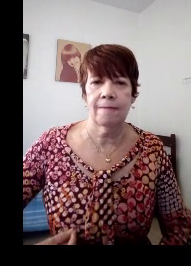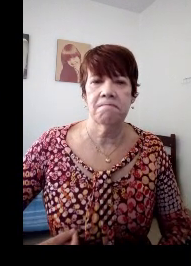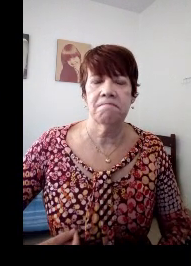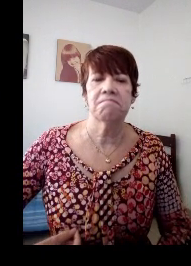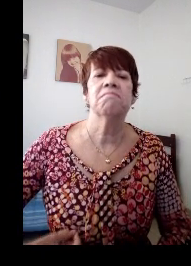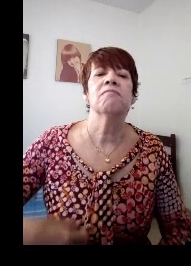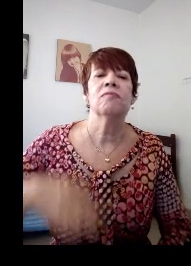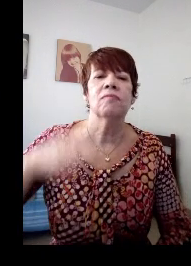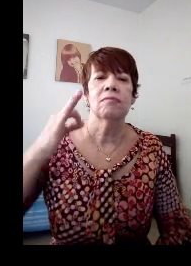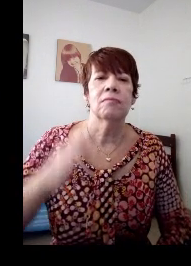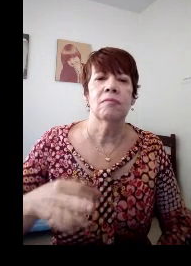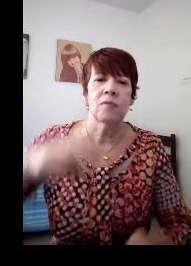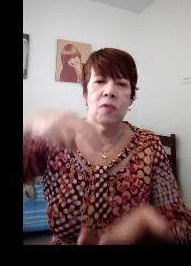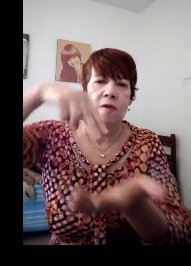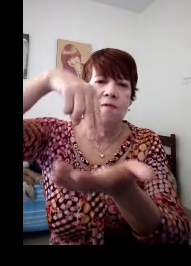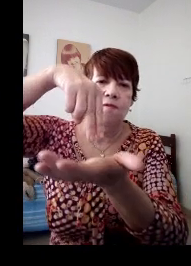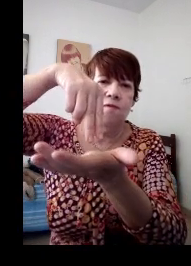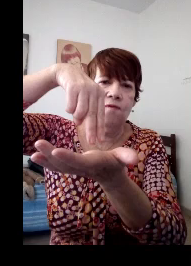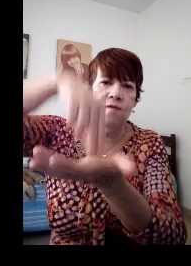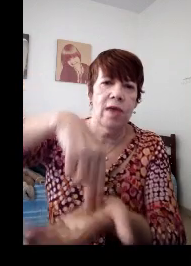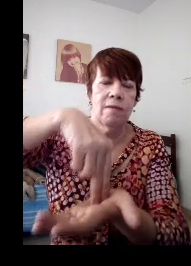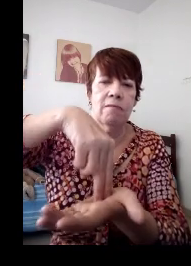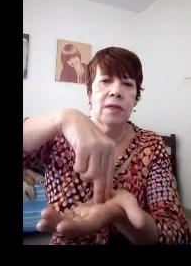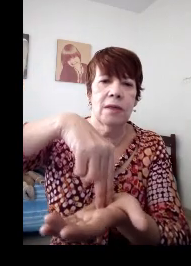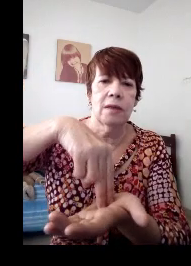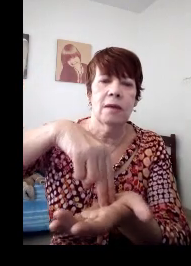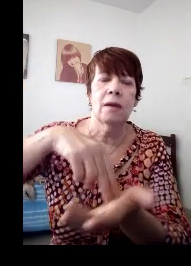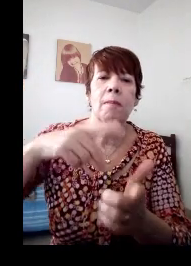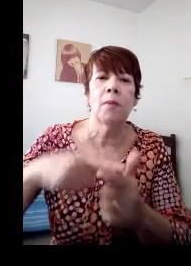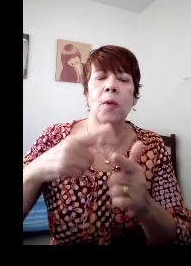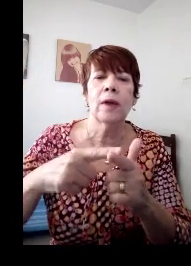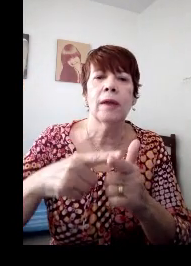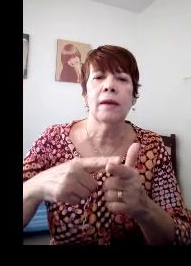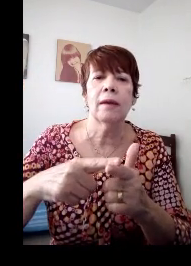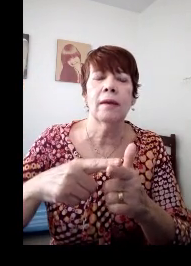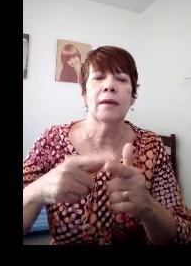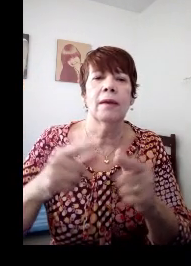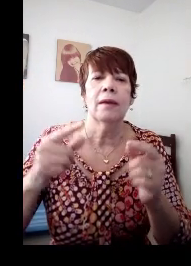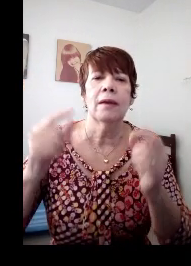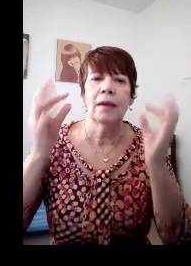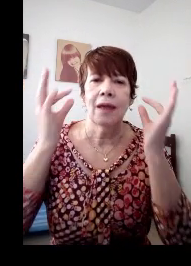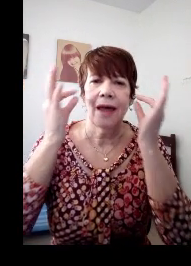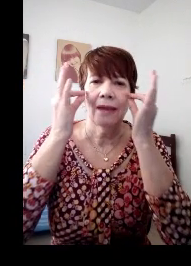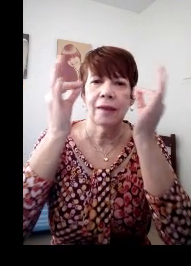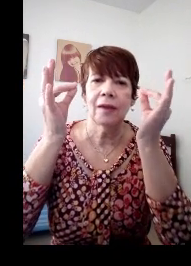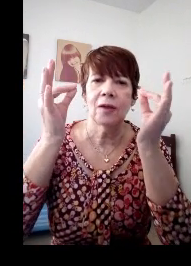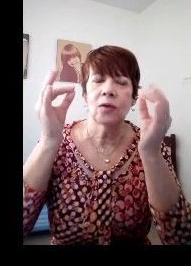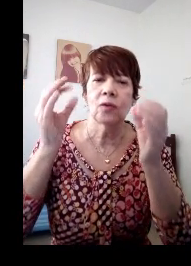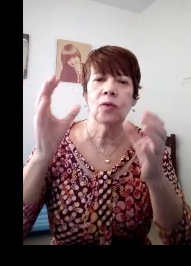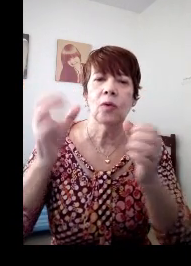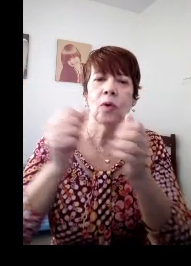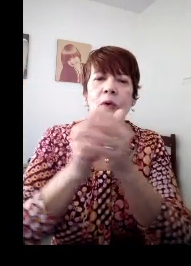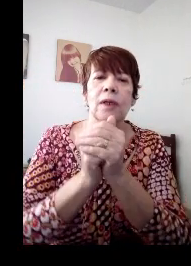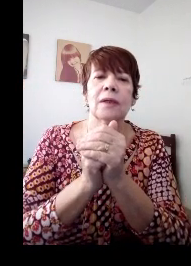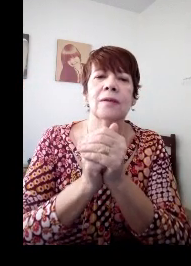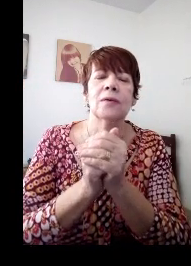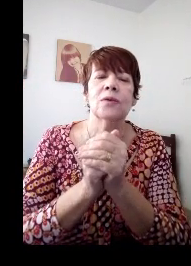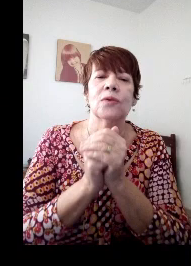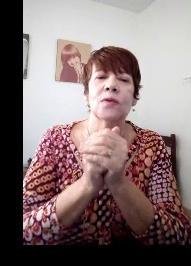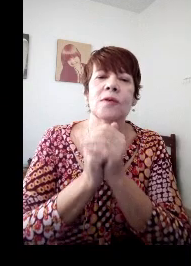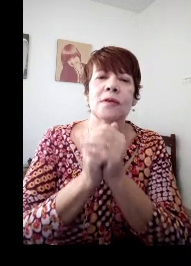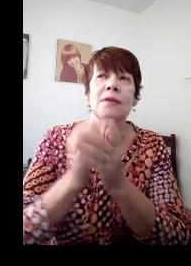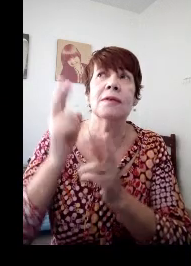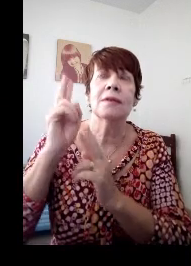sua vida, mas não pecou. Ele estava atento. Olha aí, essa imagem, ela é